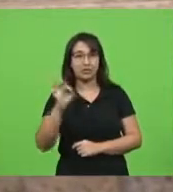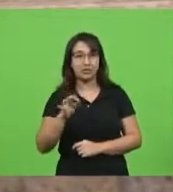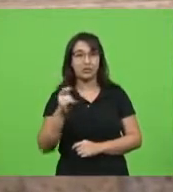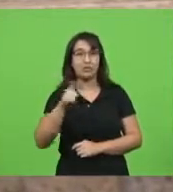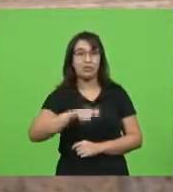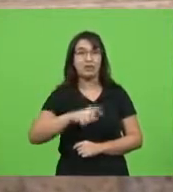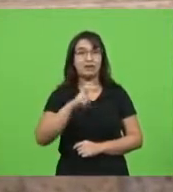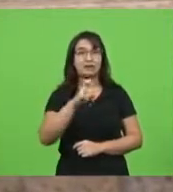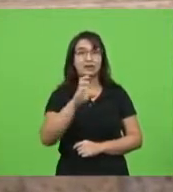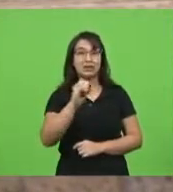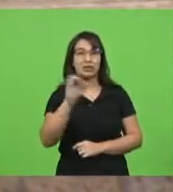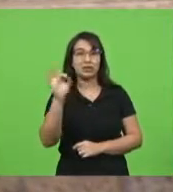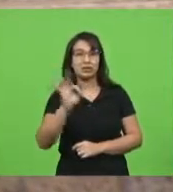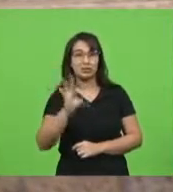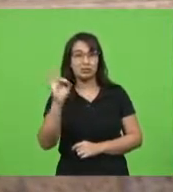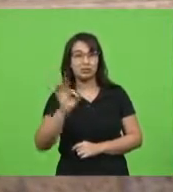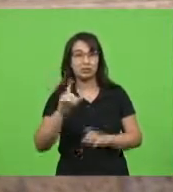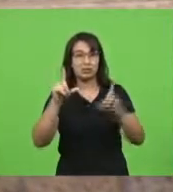de latrocínios,